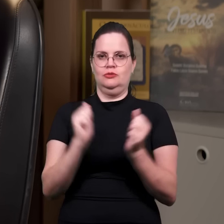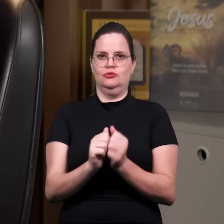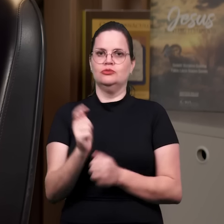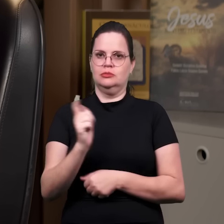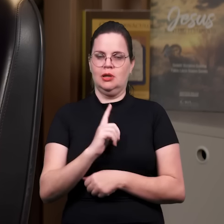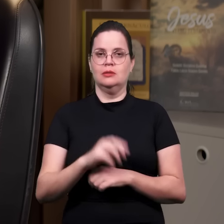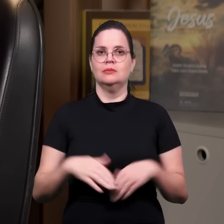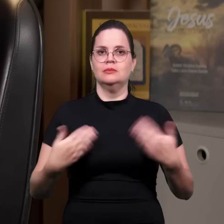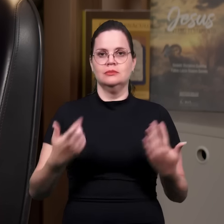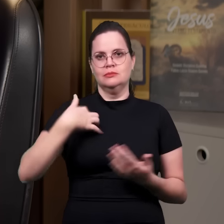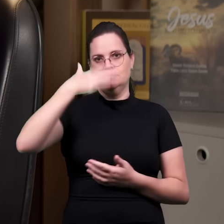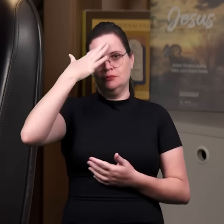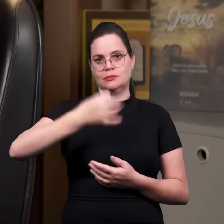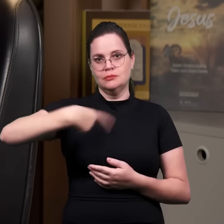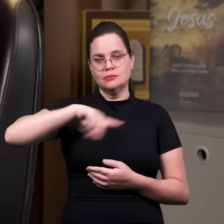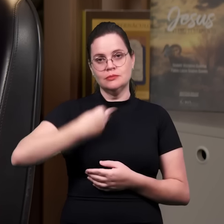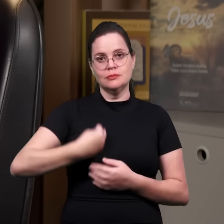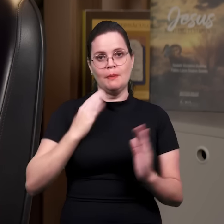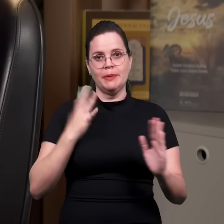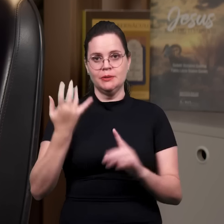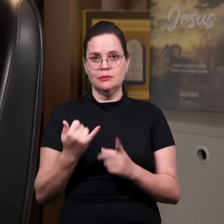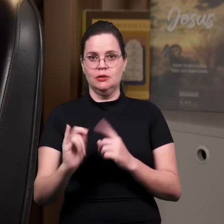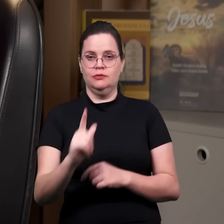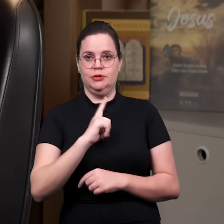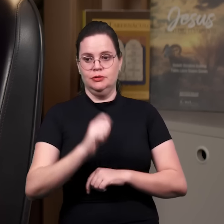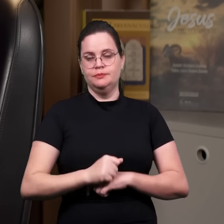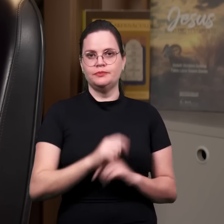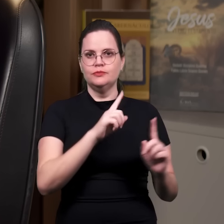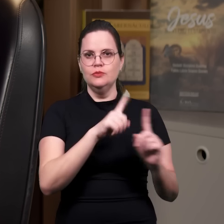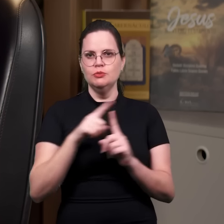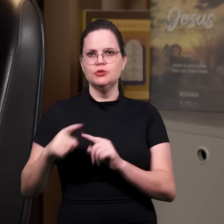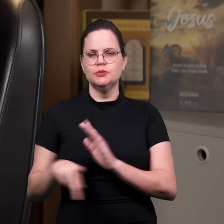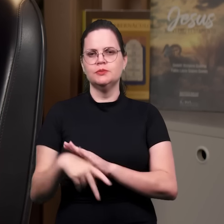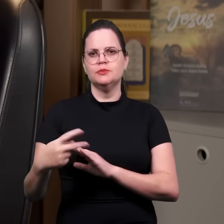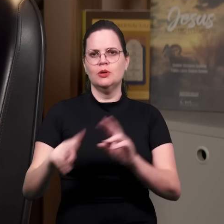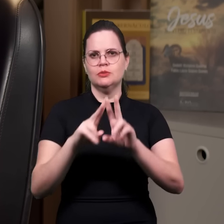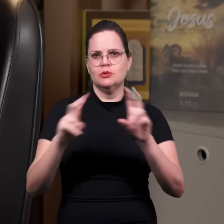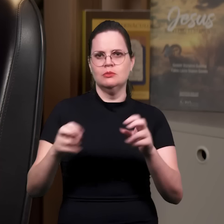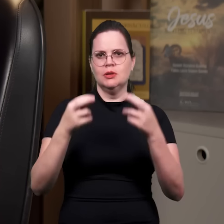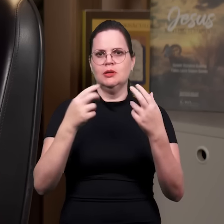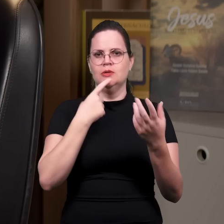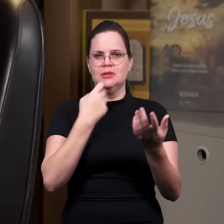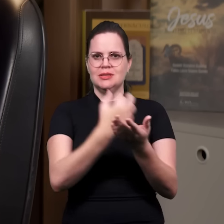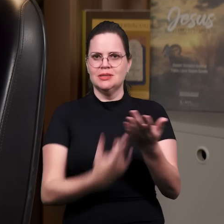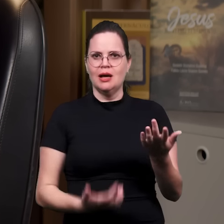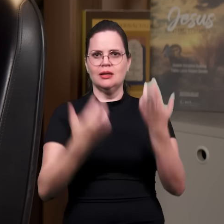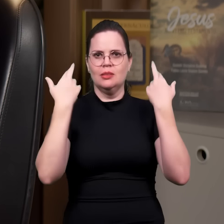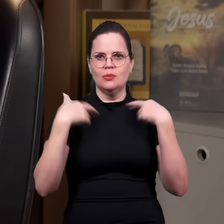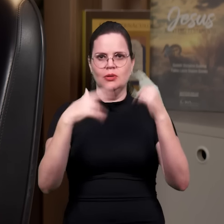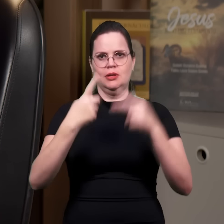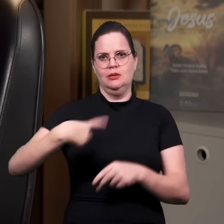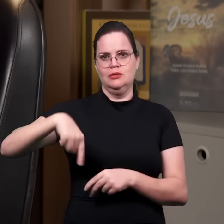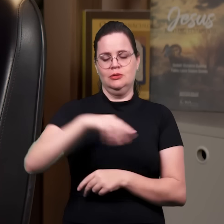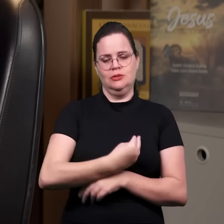profético em que nós estamos vivendo, esta tipologia que tinha ali o sangue do Cordeiro, né, com aquilo que nós